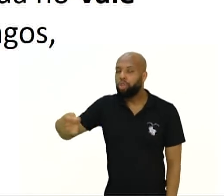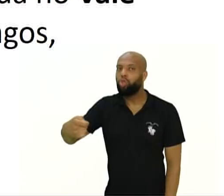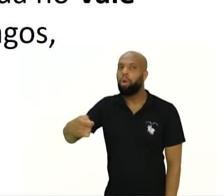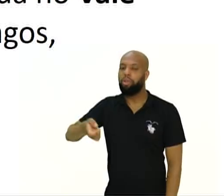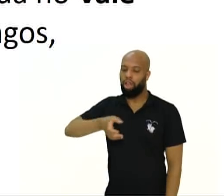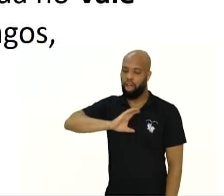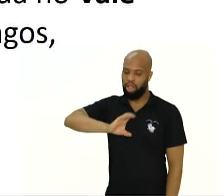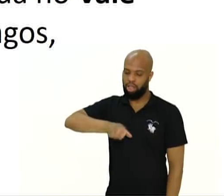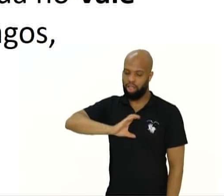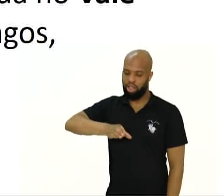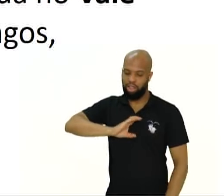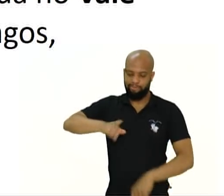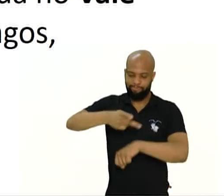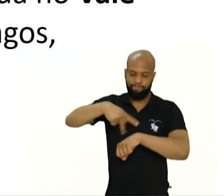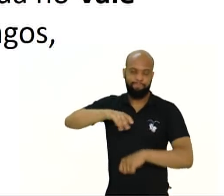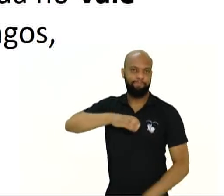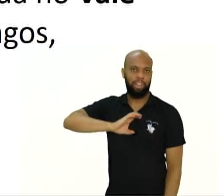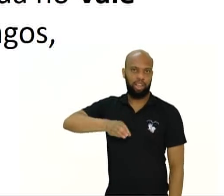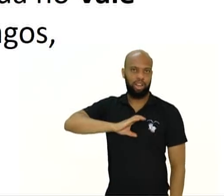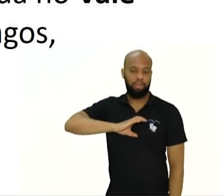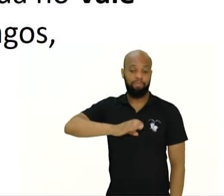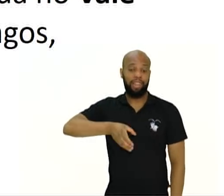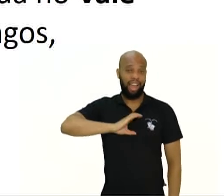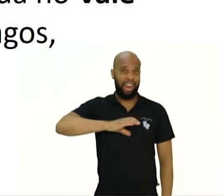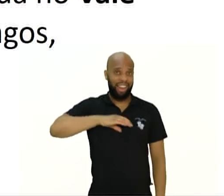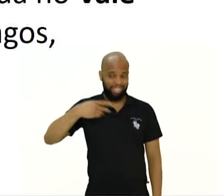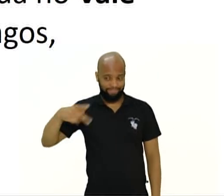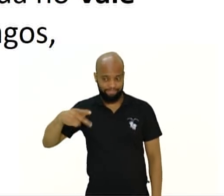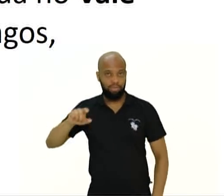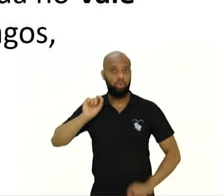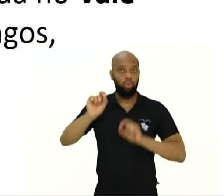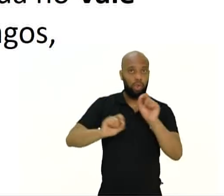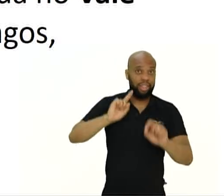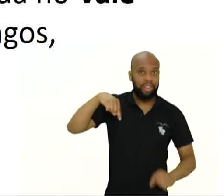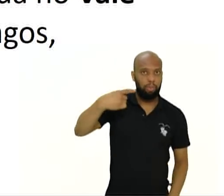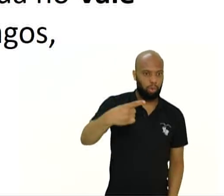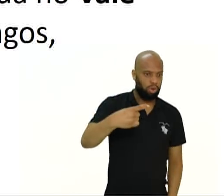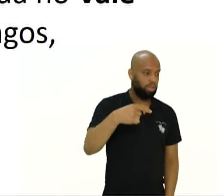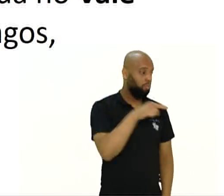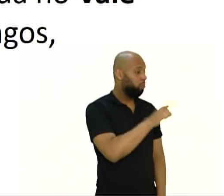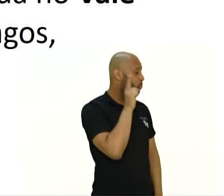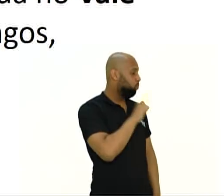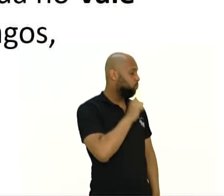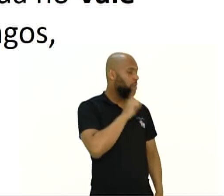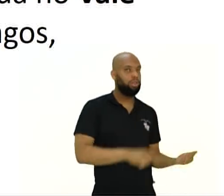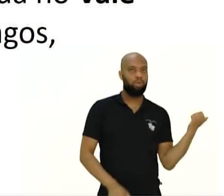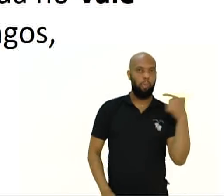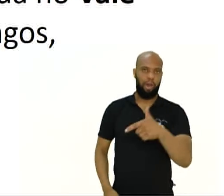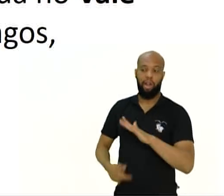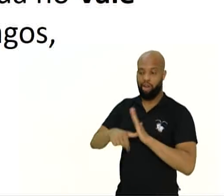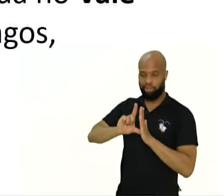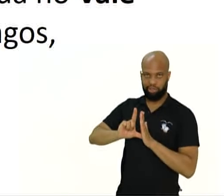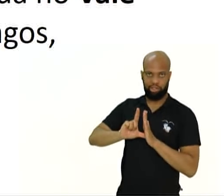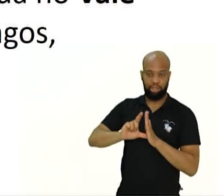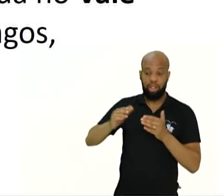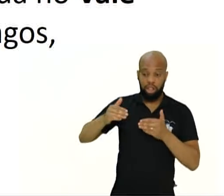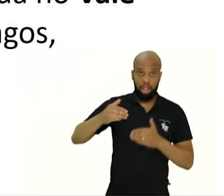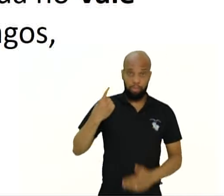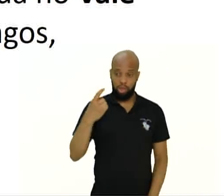Canadá. Então, o Canadá, a sua industrialização, ela vai ocorrer depois dos Estados Unidos, a partir lá do ano